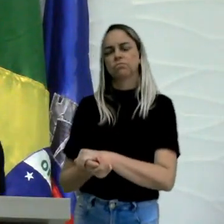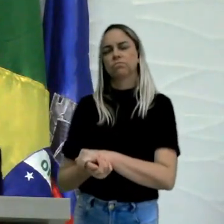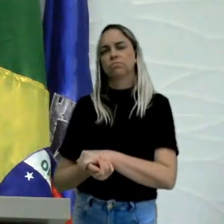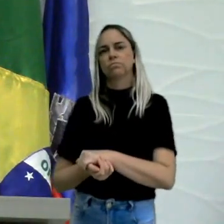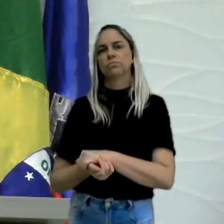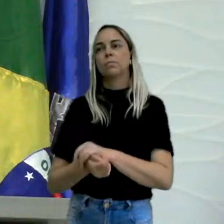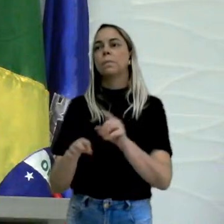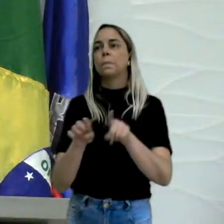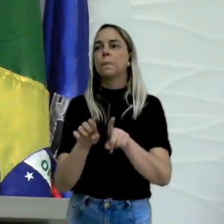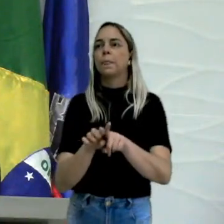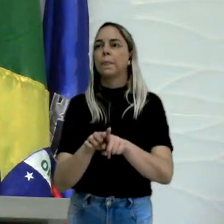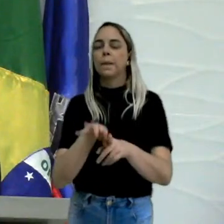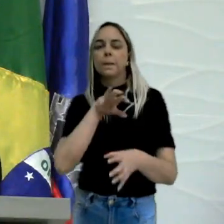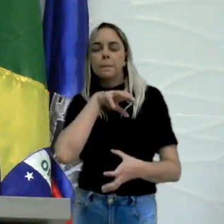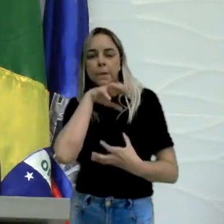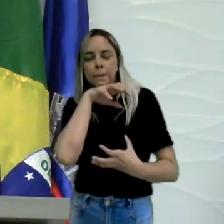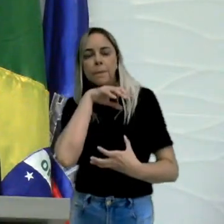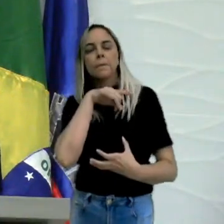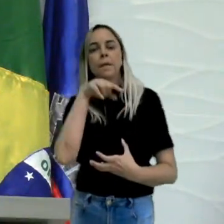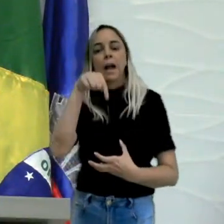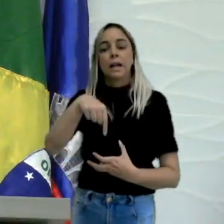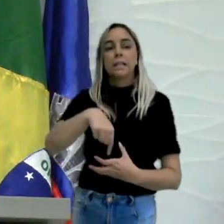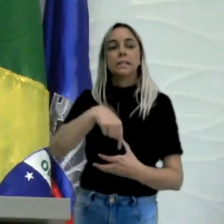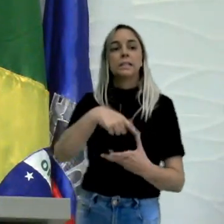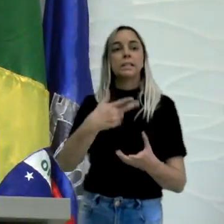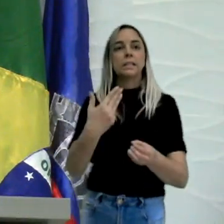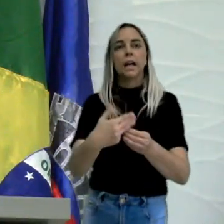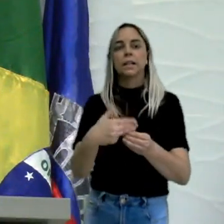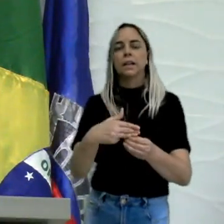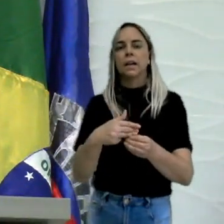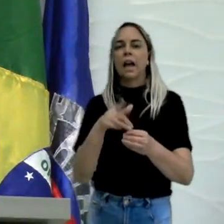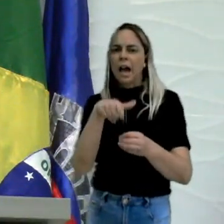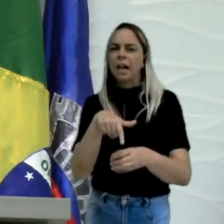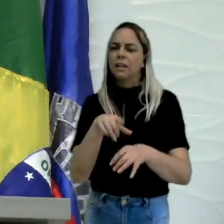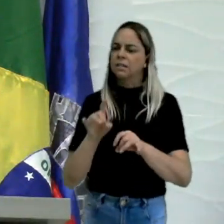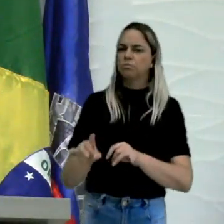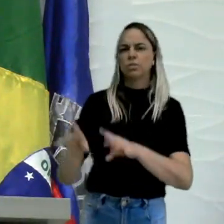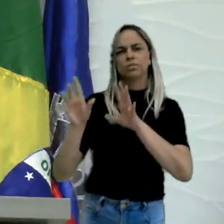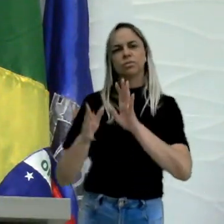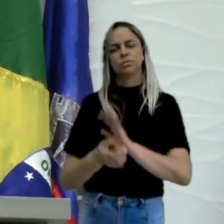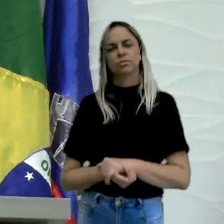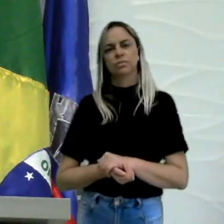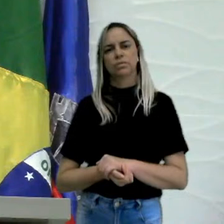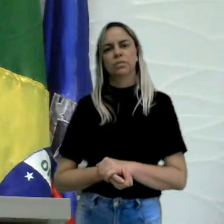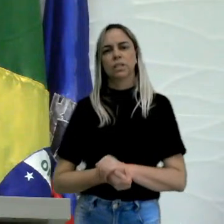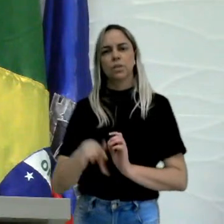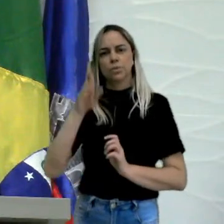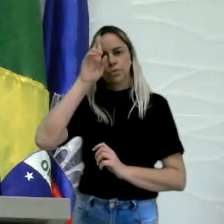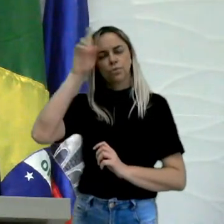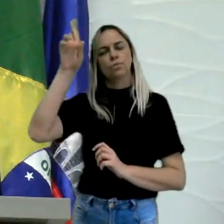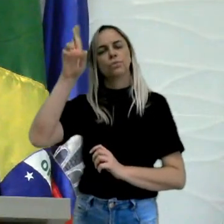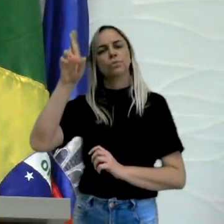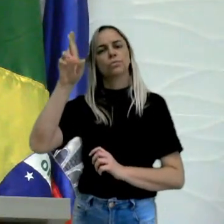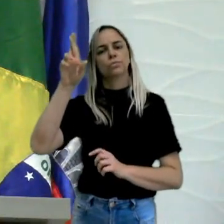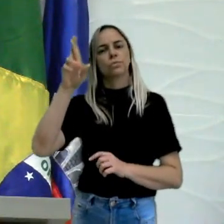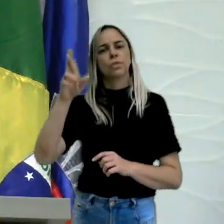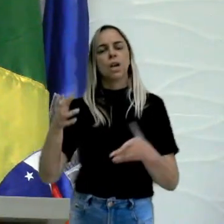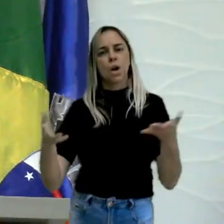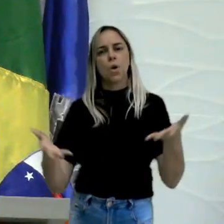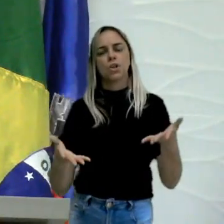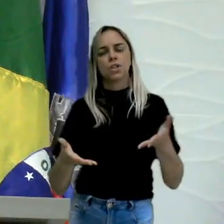Os idosos do nosso município foram abandonados pela gestão que aí está.